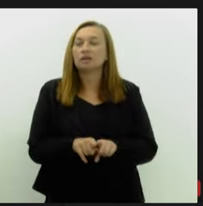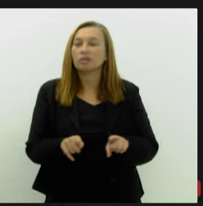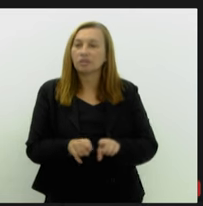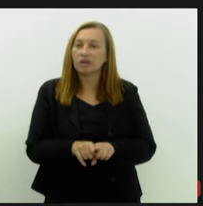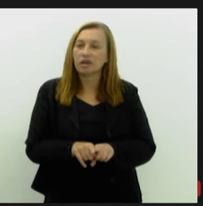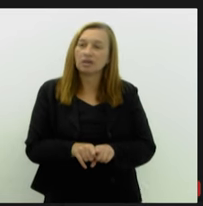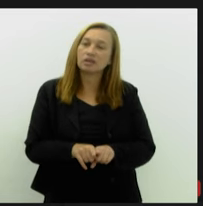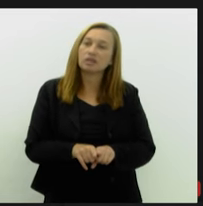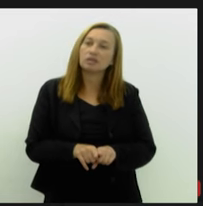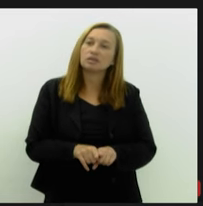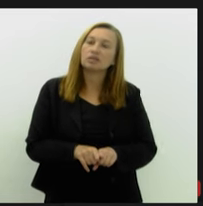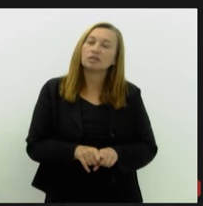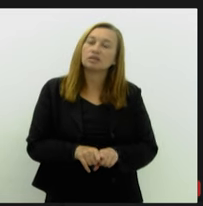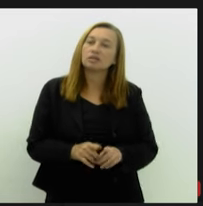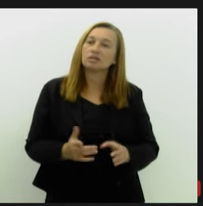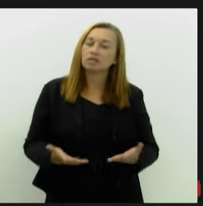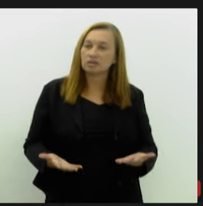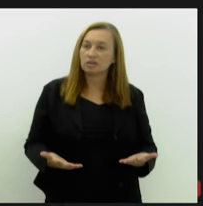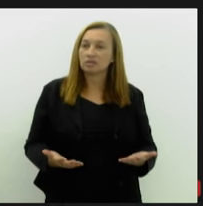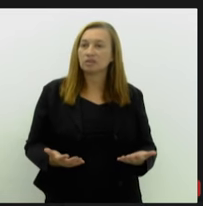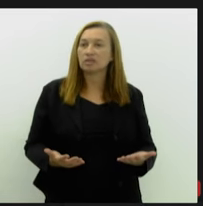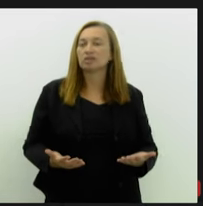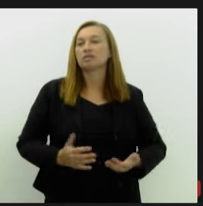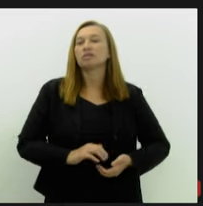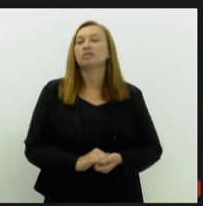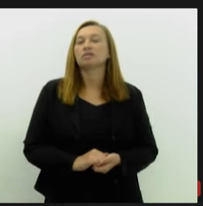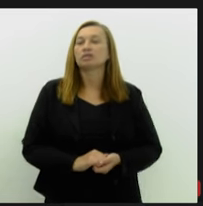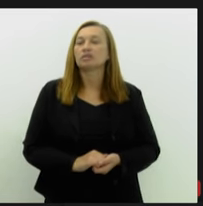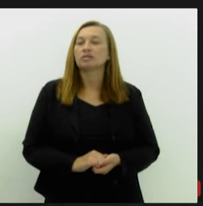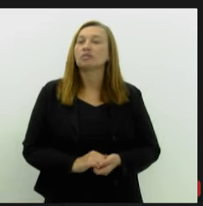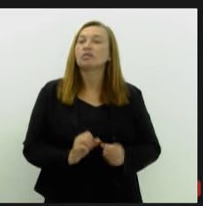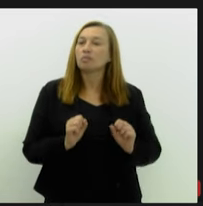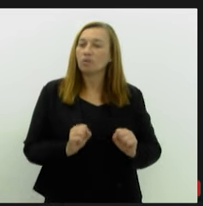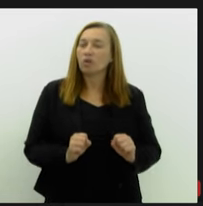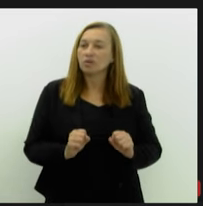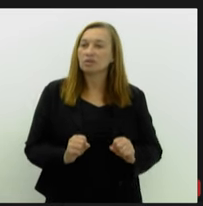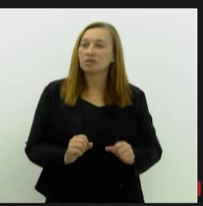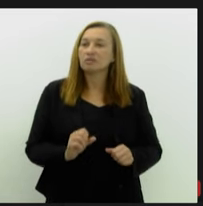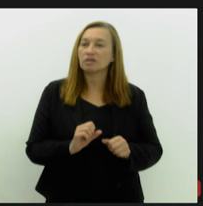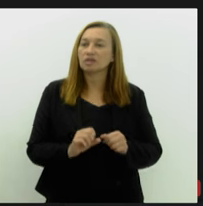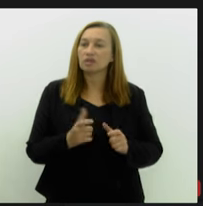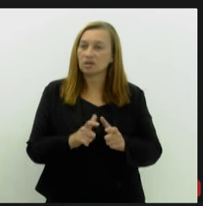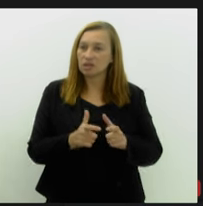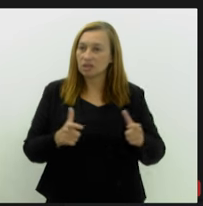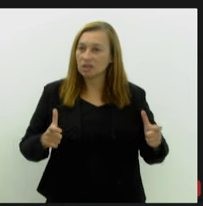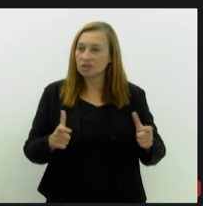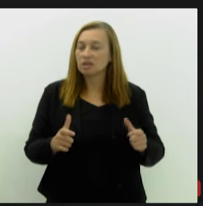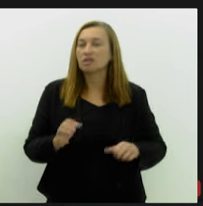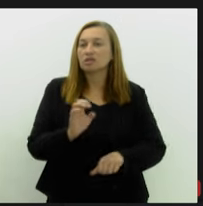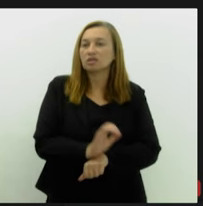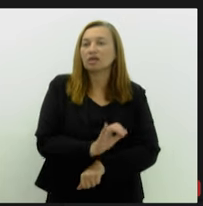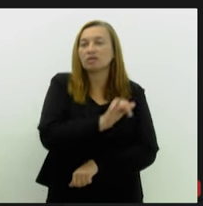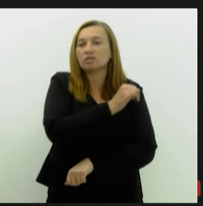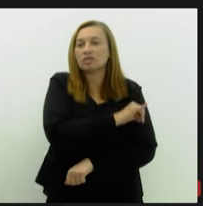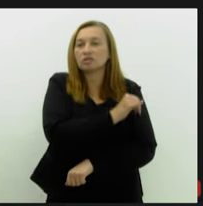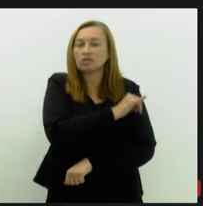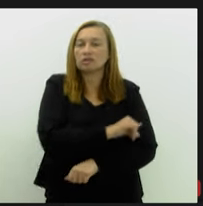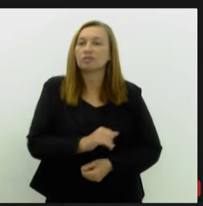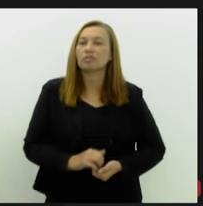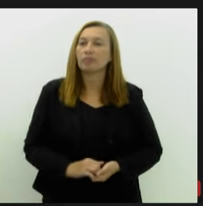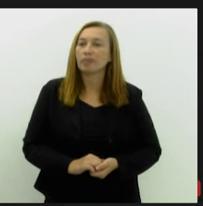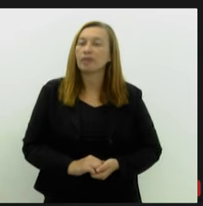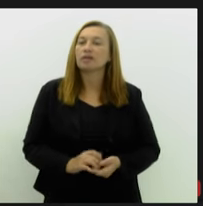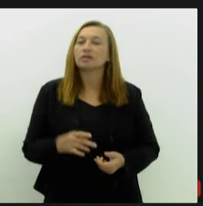municípios costeiros, e lagunares, para que a gente possa fazer crescer aqui no estado do Rio de Janeiro